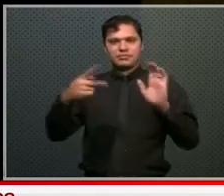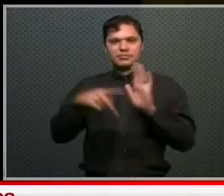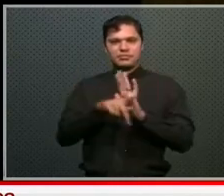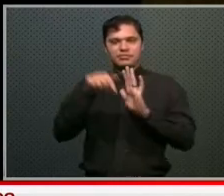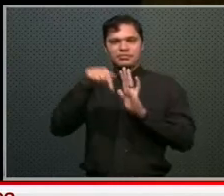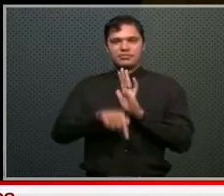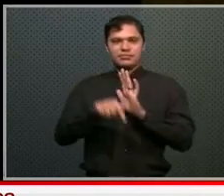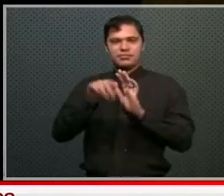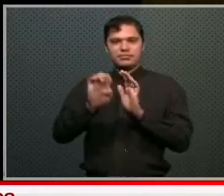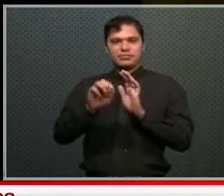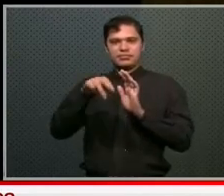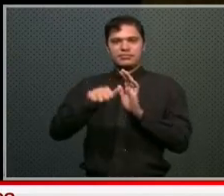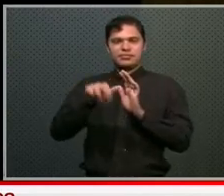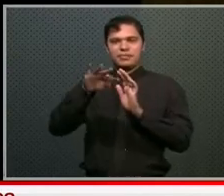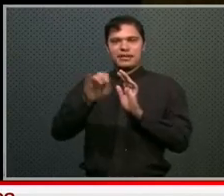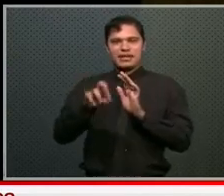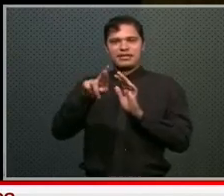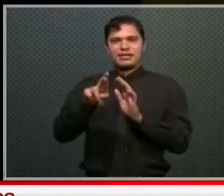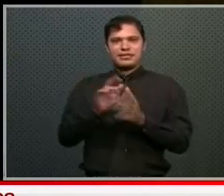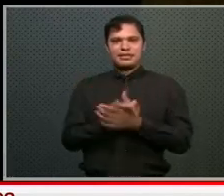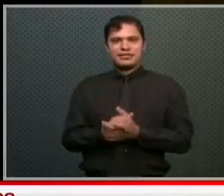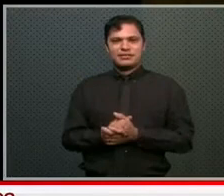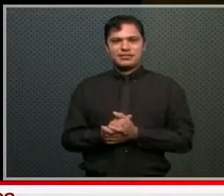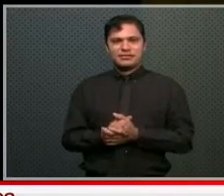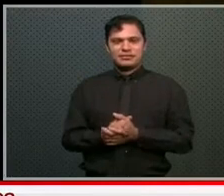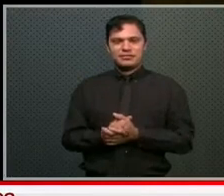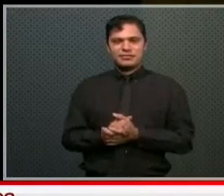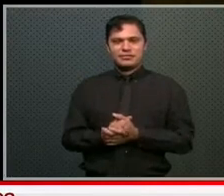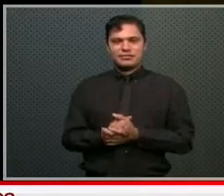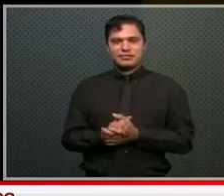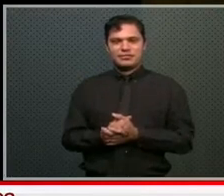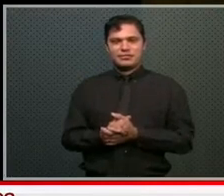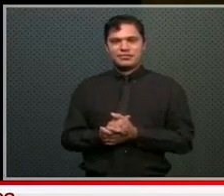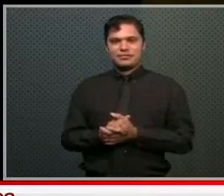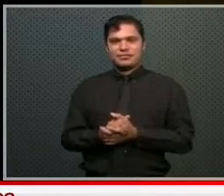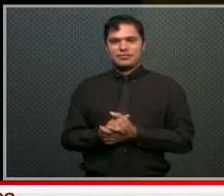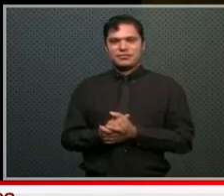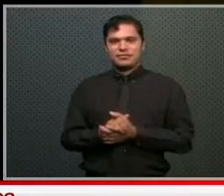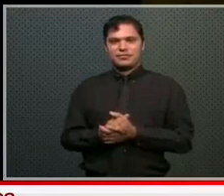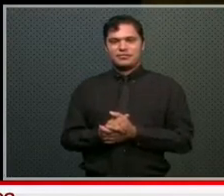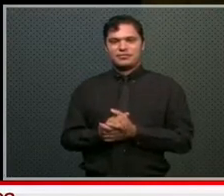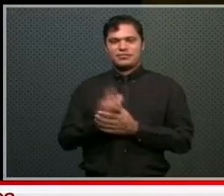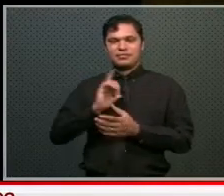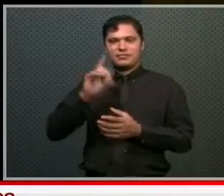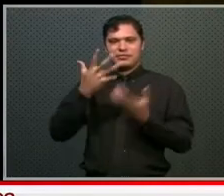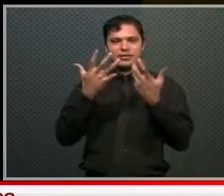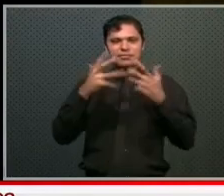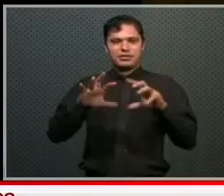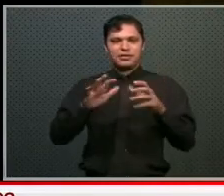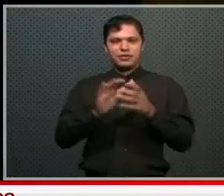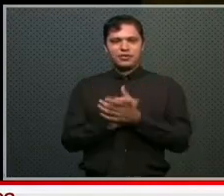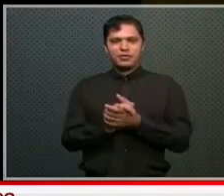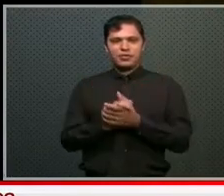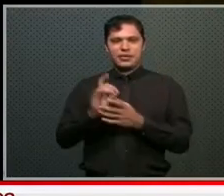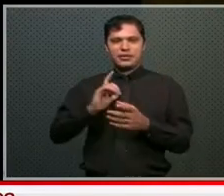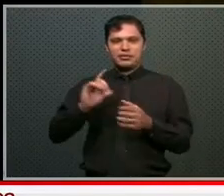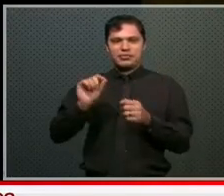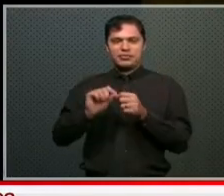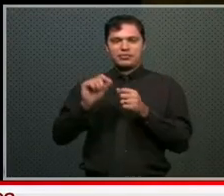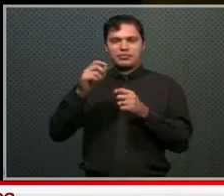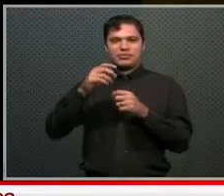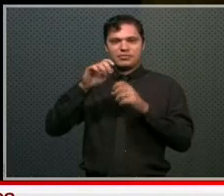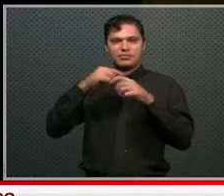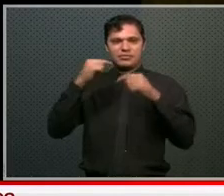Emater Presidente Xavier para estar dentro da Embrapa não é um escritório não queremos um escritório nós queremos uma estrutura que